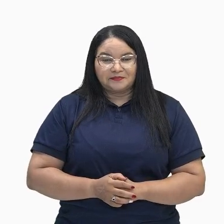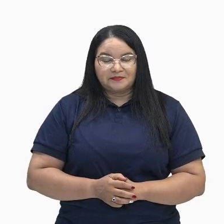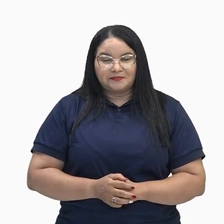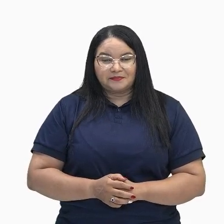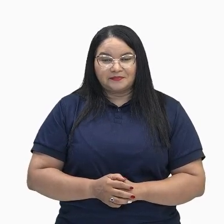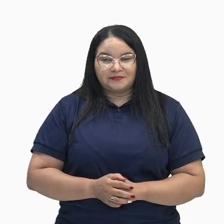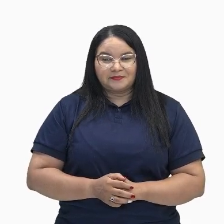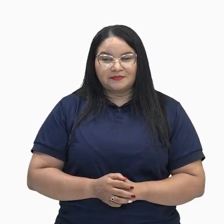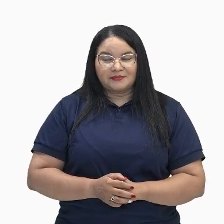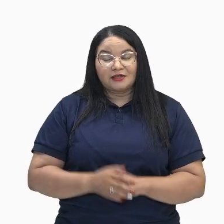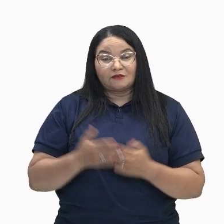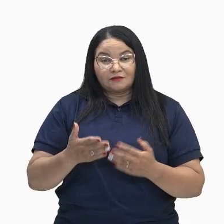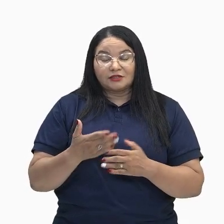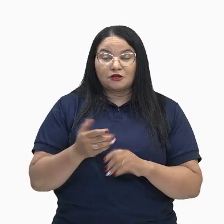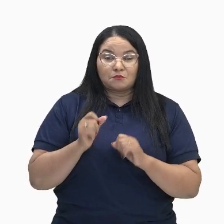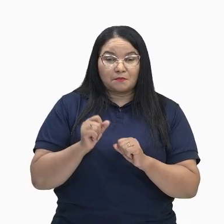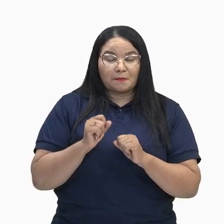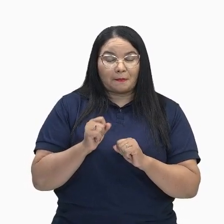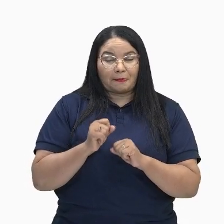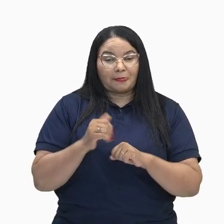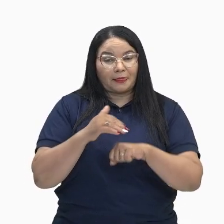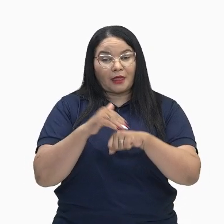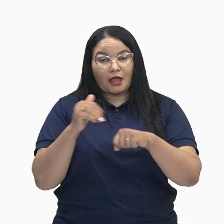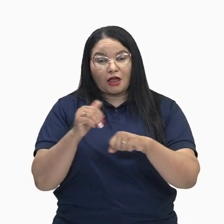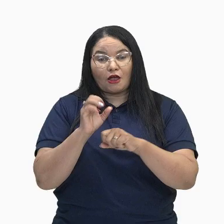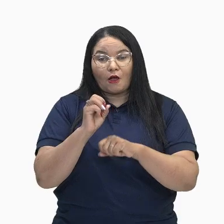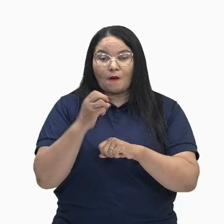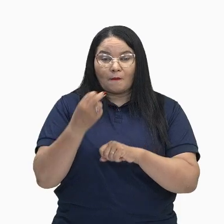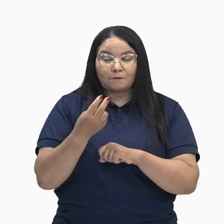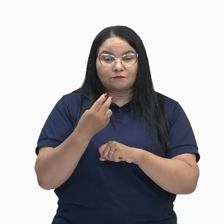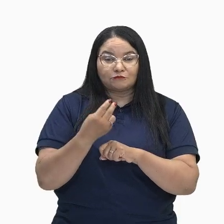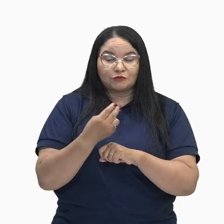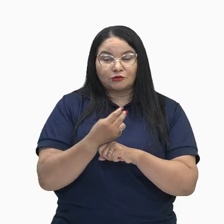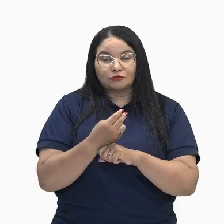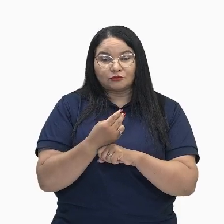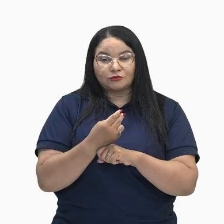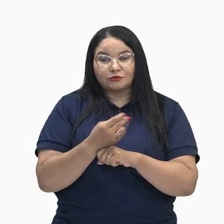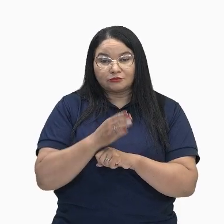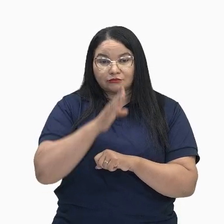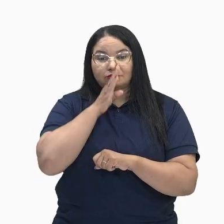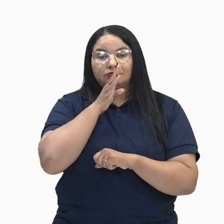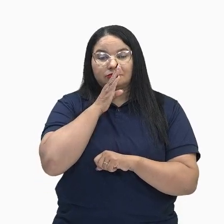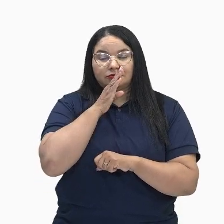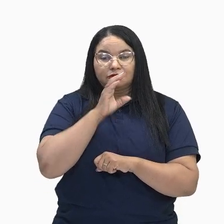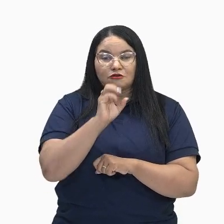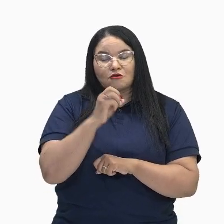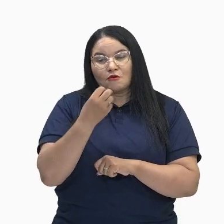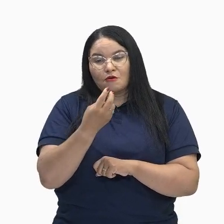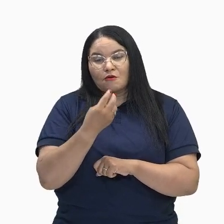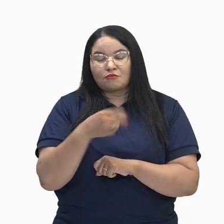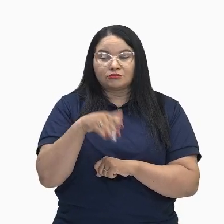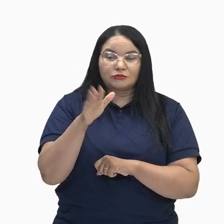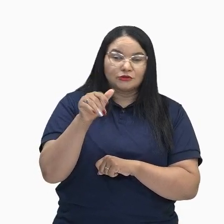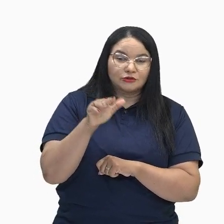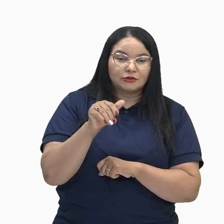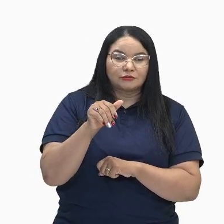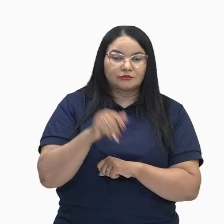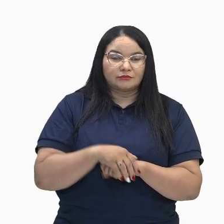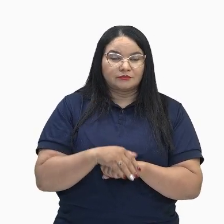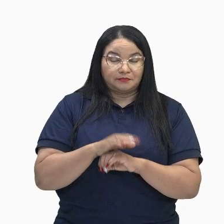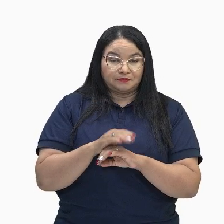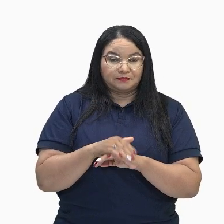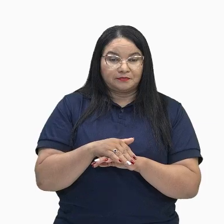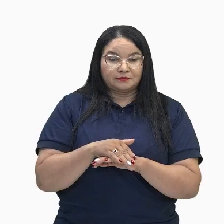invocar ou interpelar, por exemplo, um silêncio, ou chamar a atenção de alguém, né? Como nesse exemplo, ó,